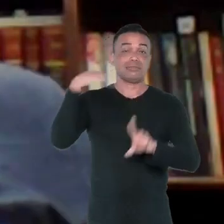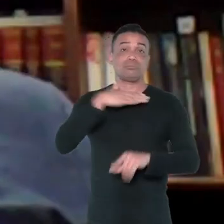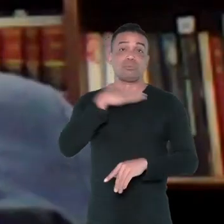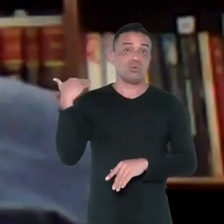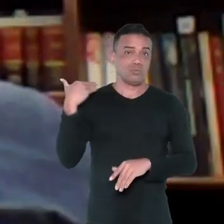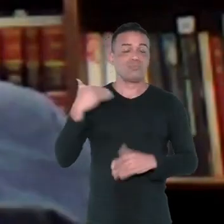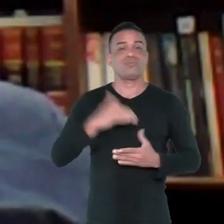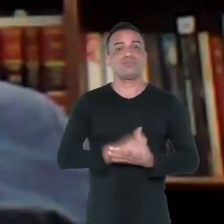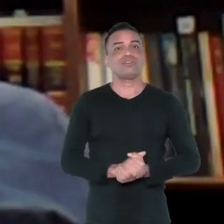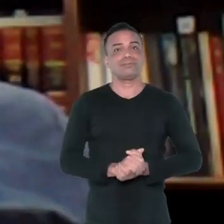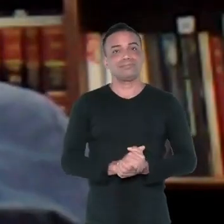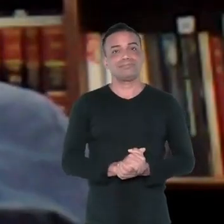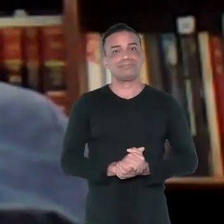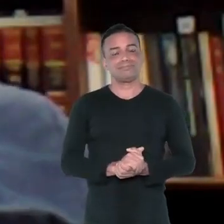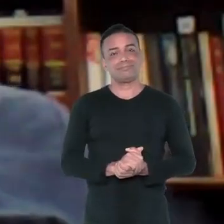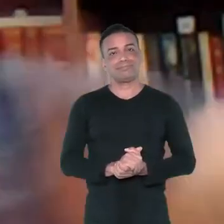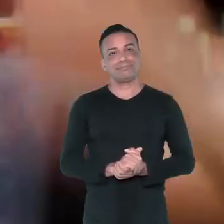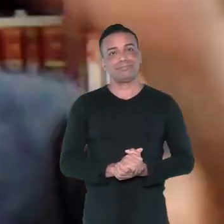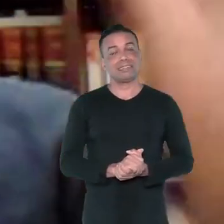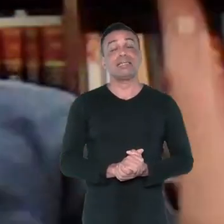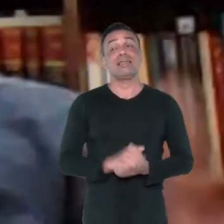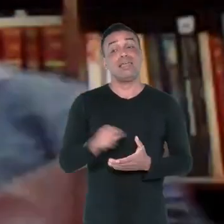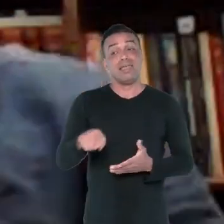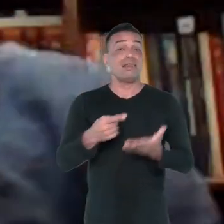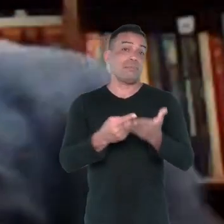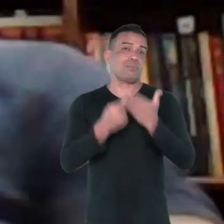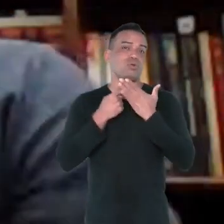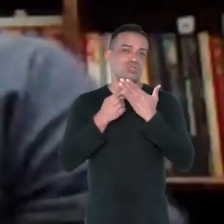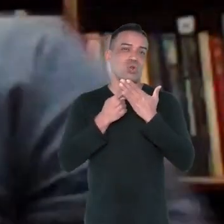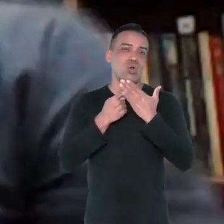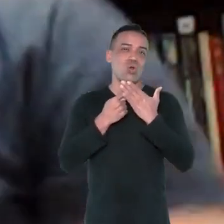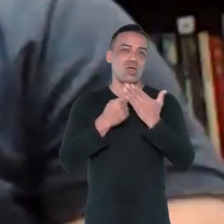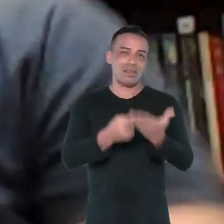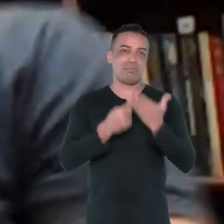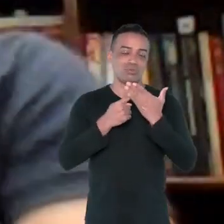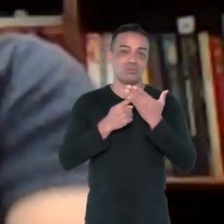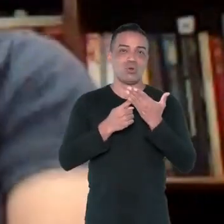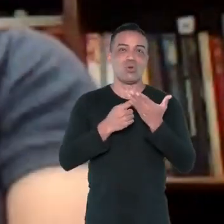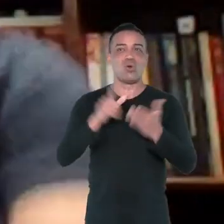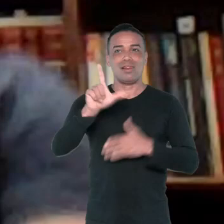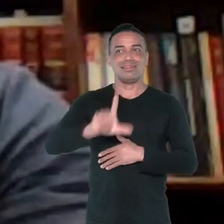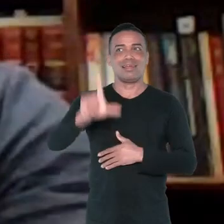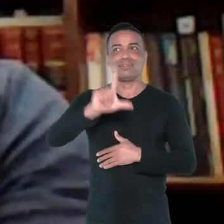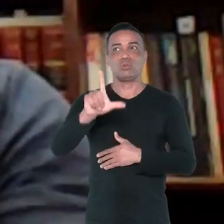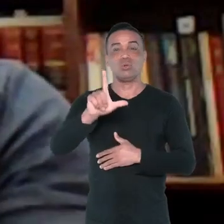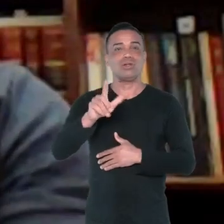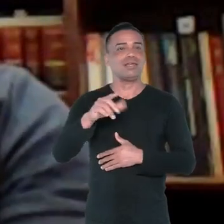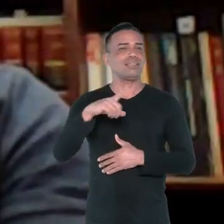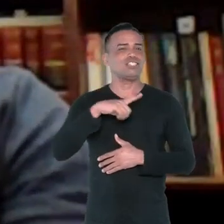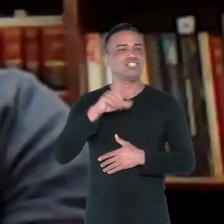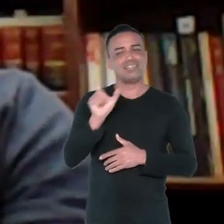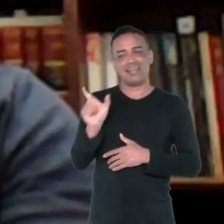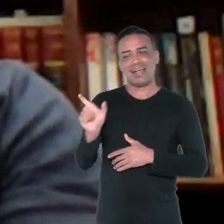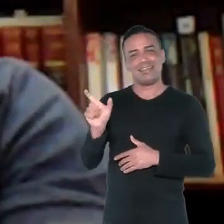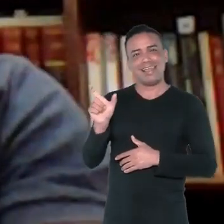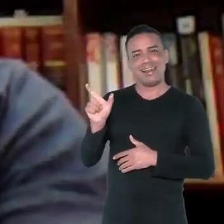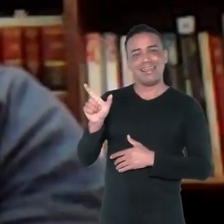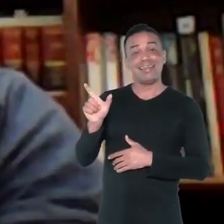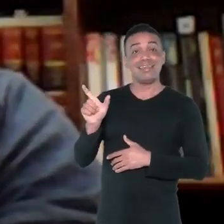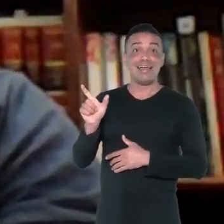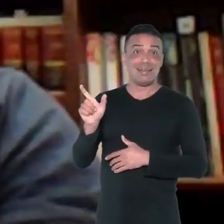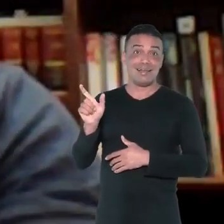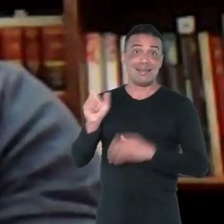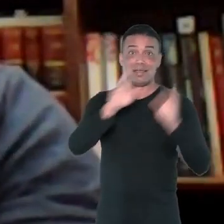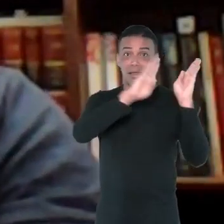foi ele que me mostrou esse mundo da literatura. Ele tinha uma carteirinha na biblioteca